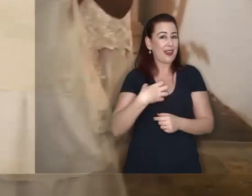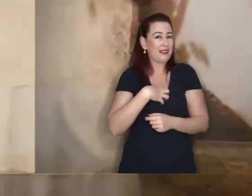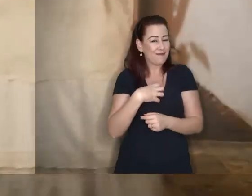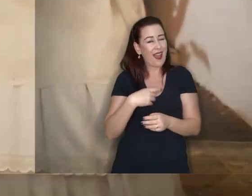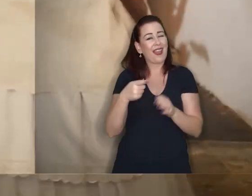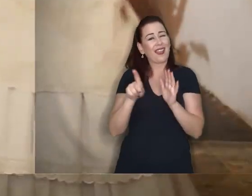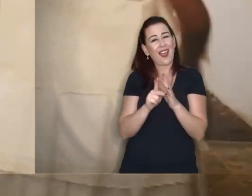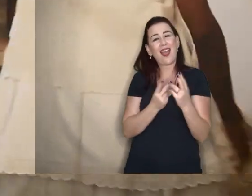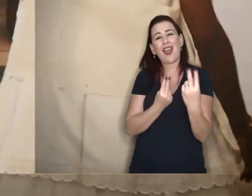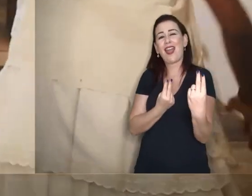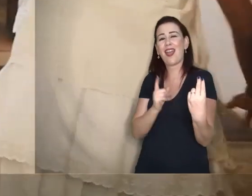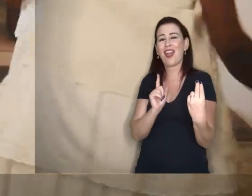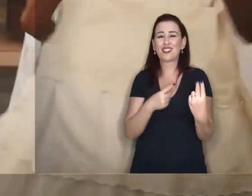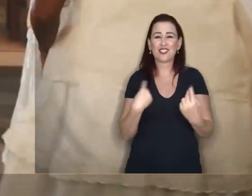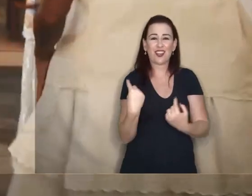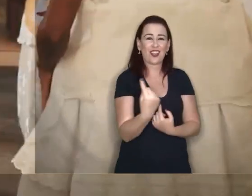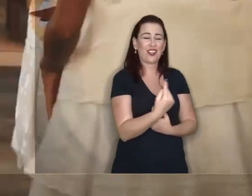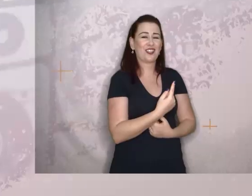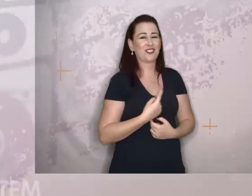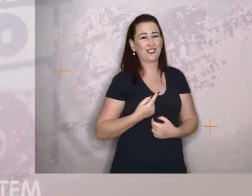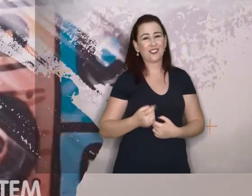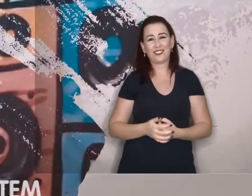Santana, terra do povo da